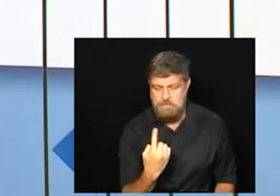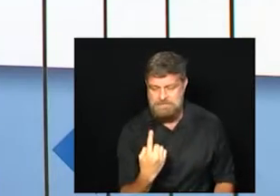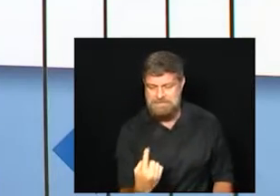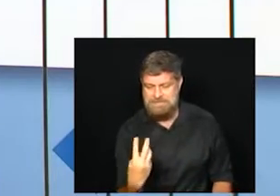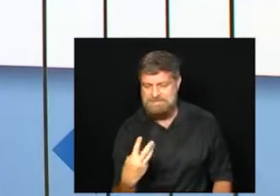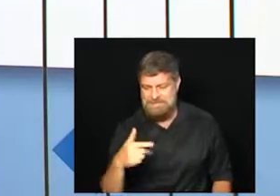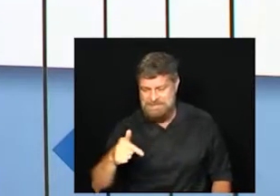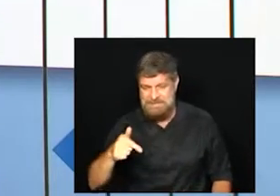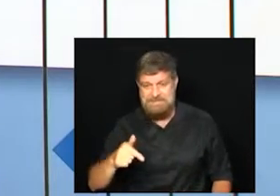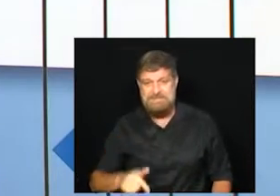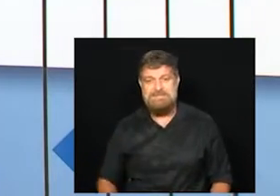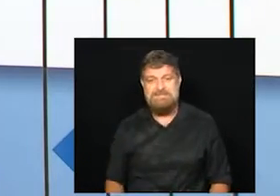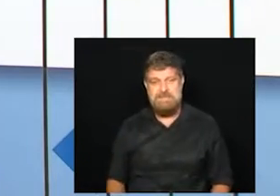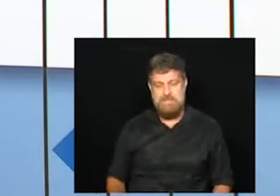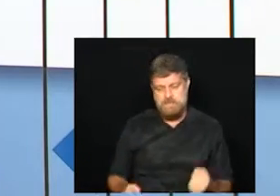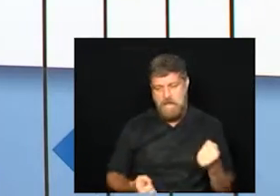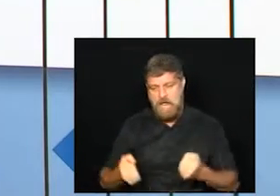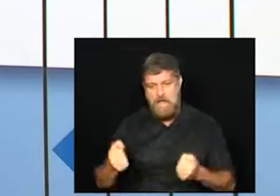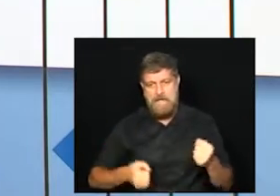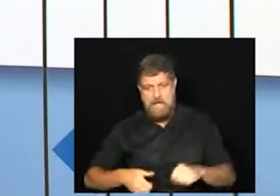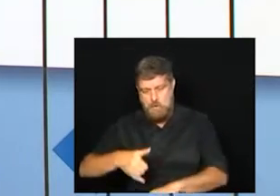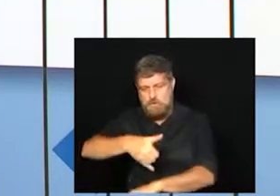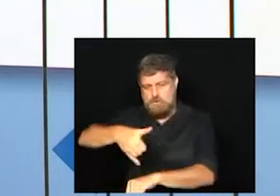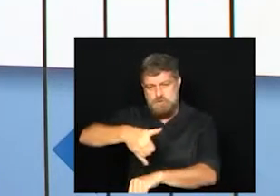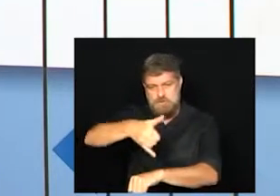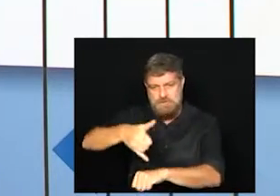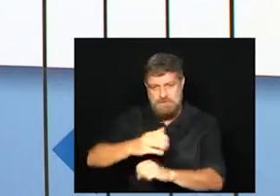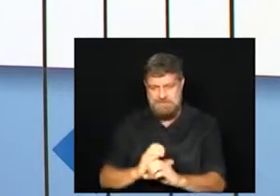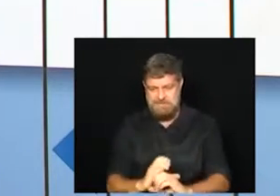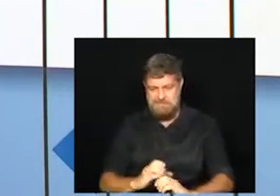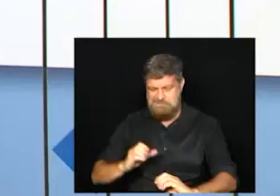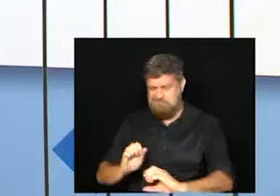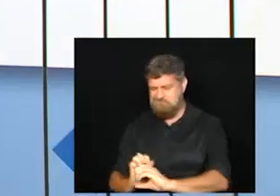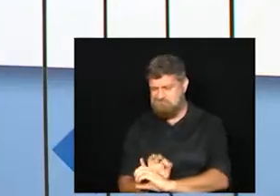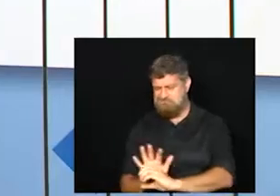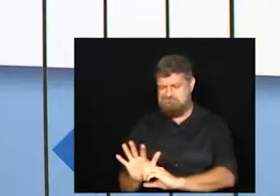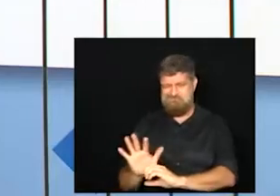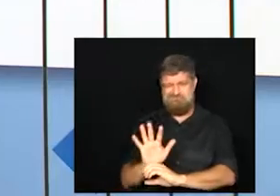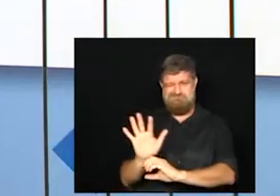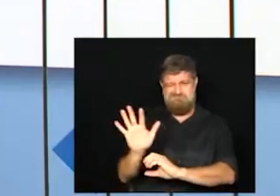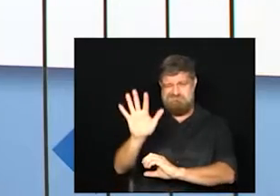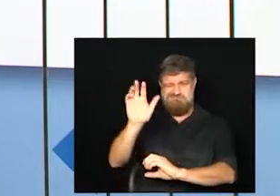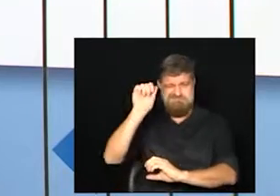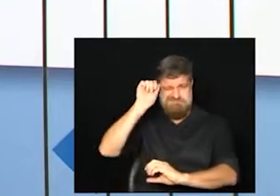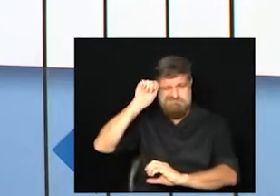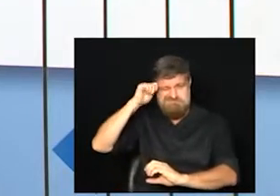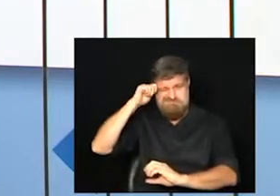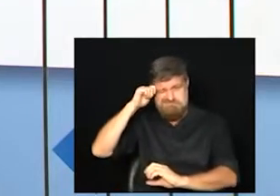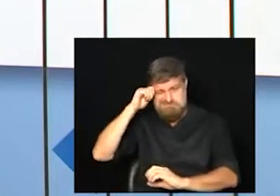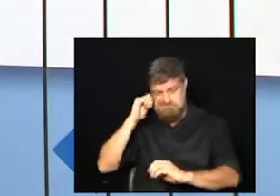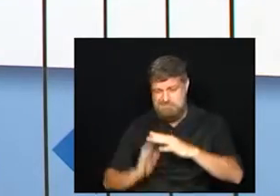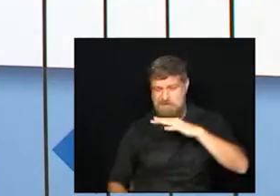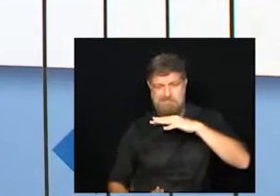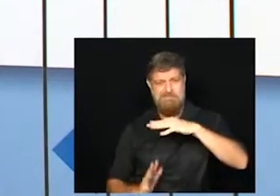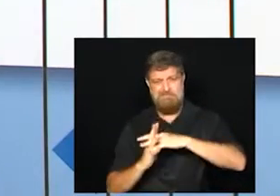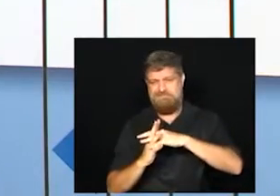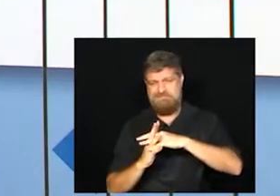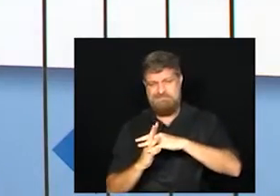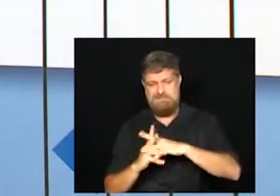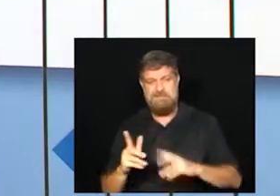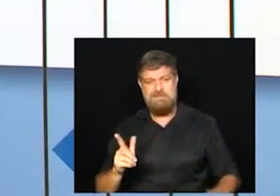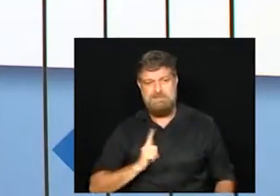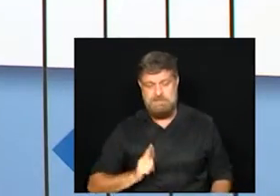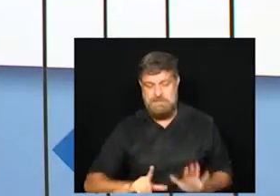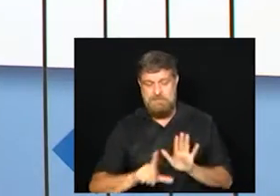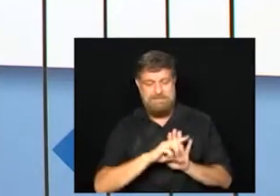1.137 veículos a diesel que transitavam com a emissão de fumaça preta acima dos limites permitidos